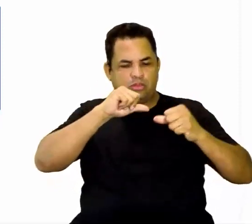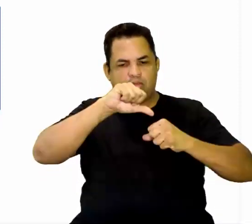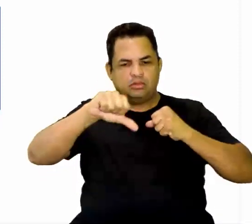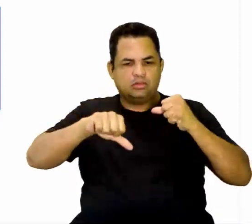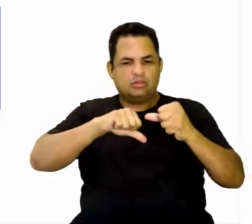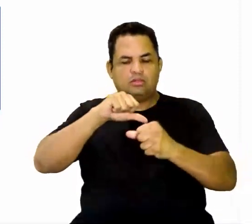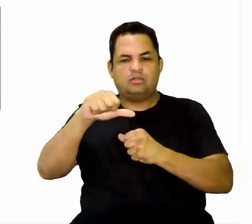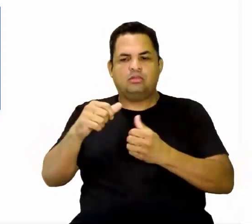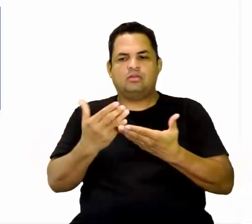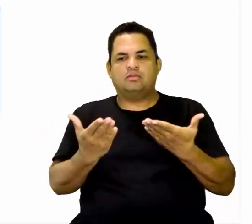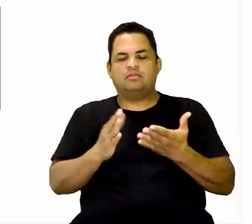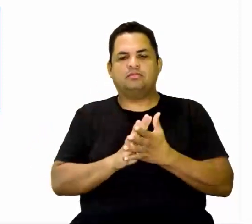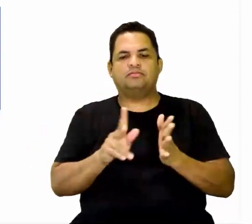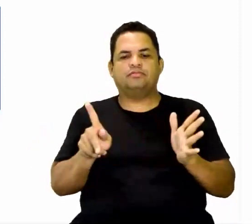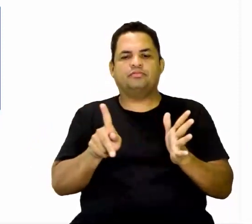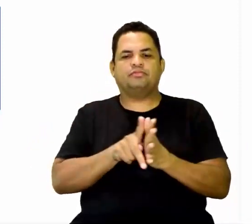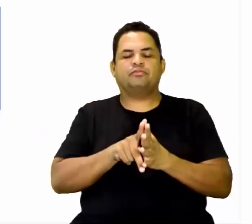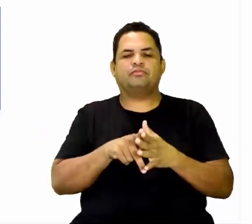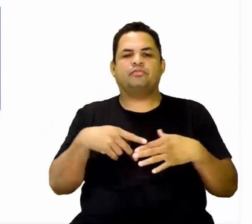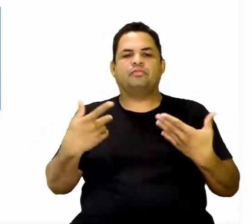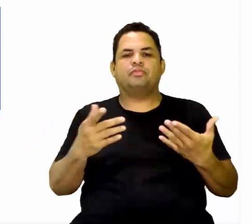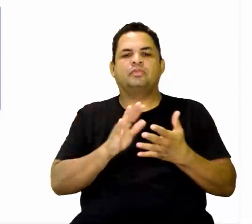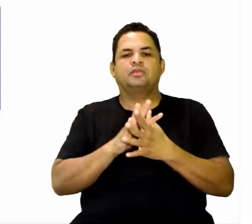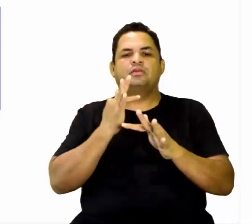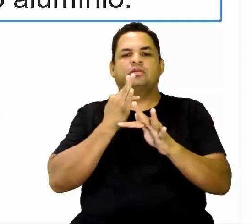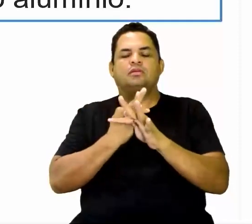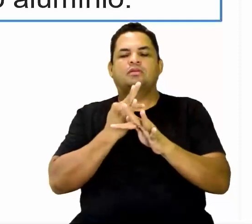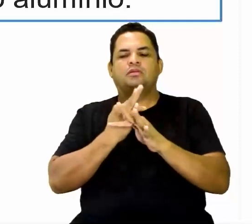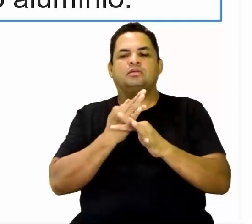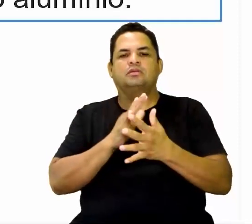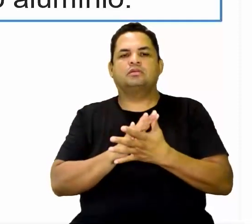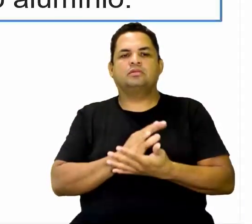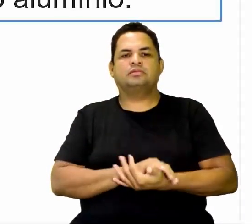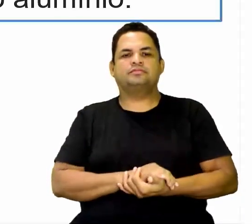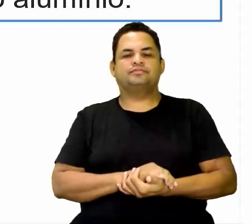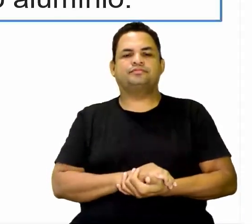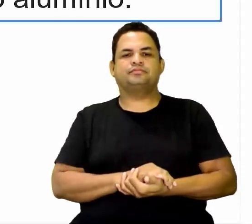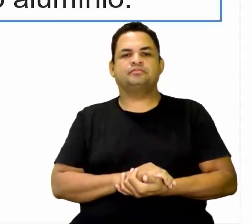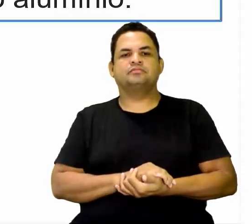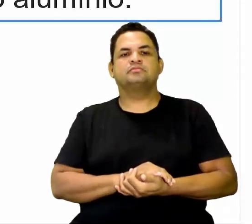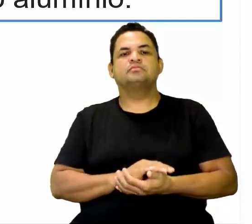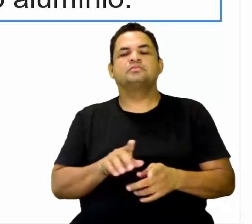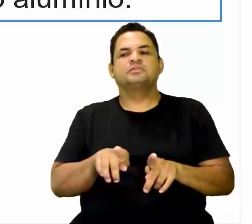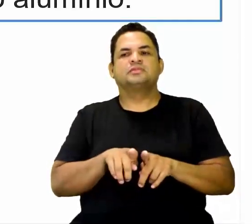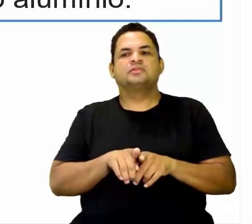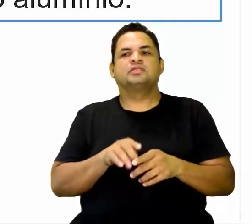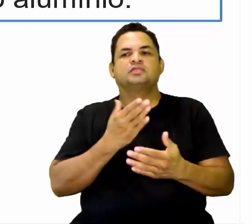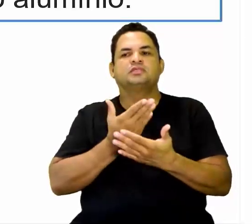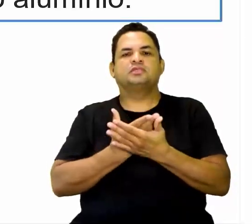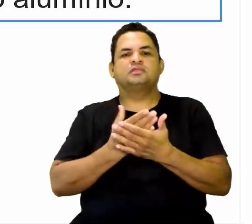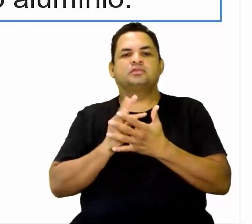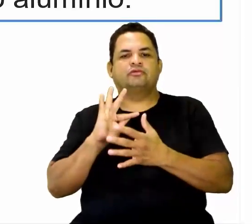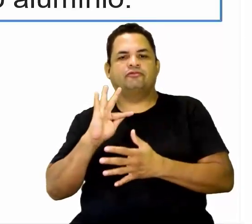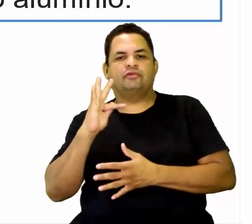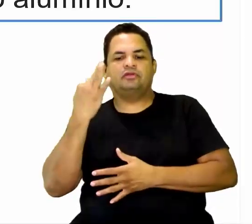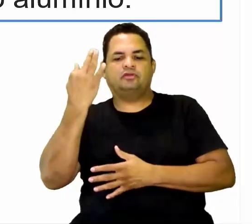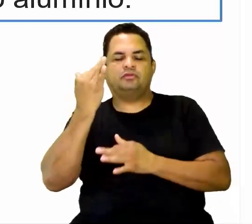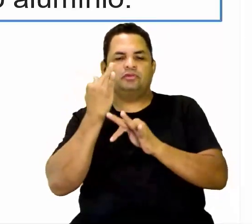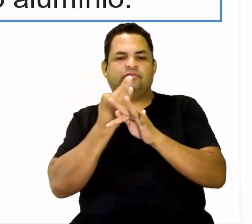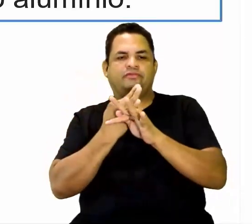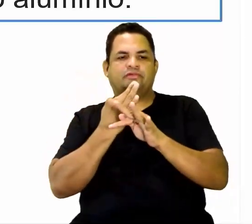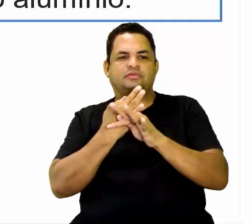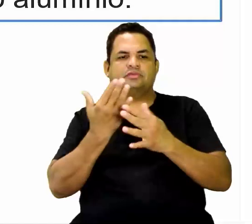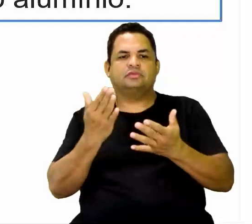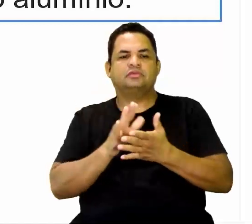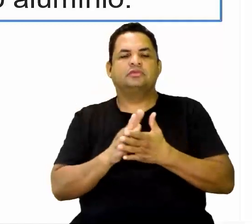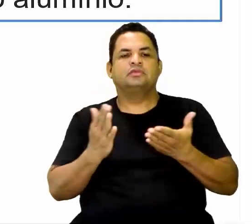de propriedades físicas, tá joia? Na sequência, nós vimos também fenômeno físico. Fenômeno